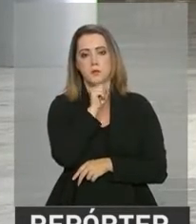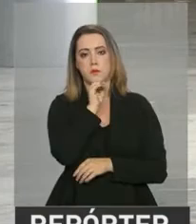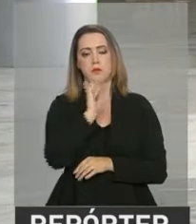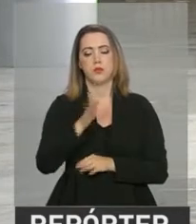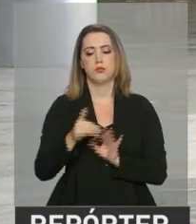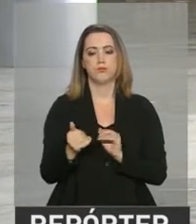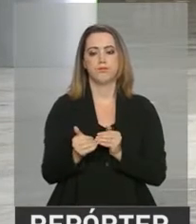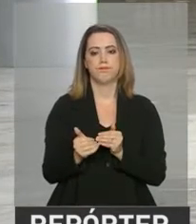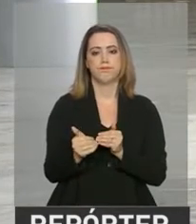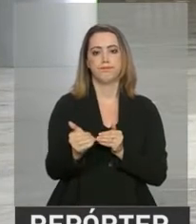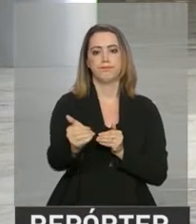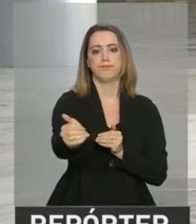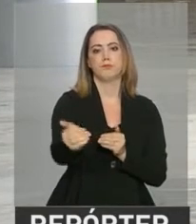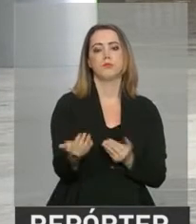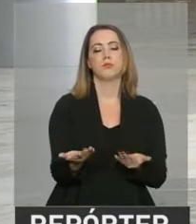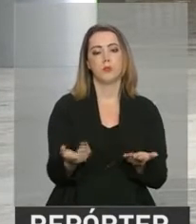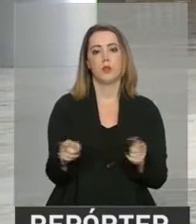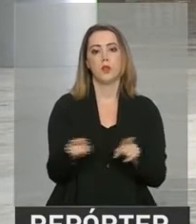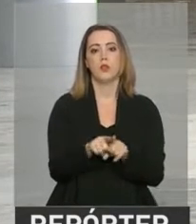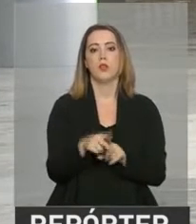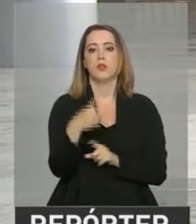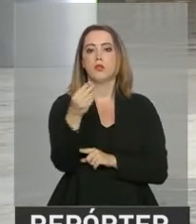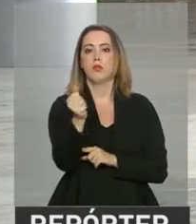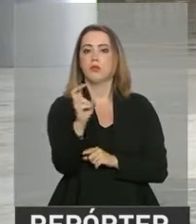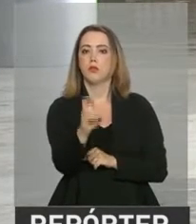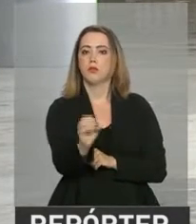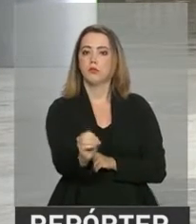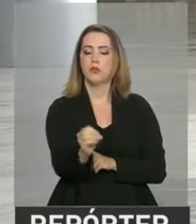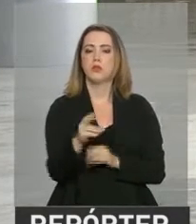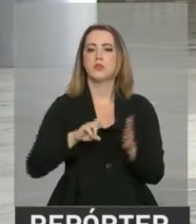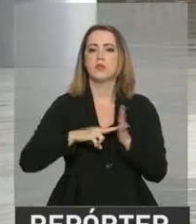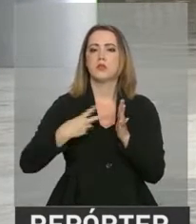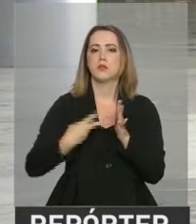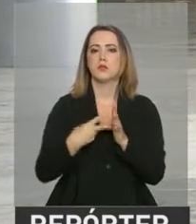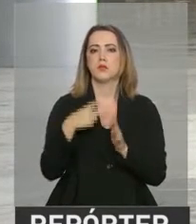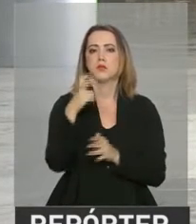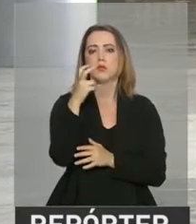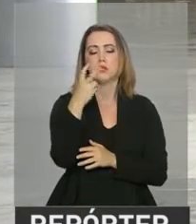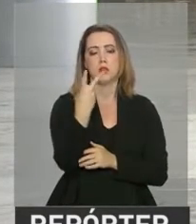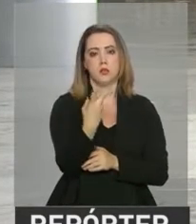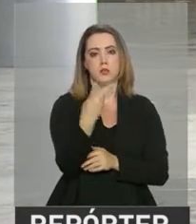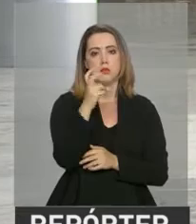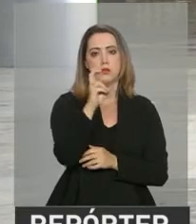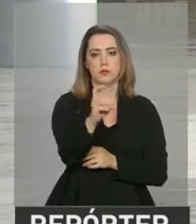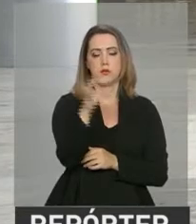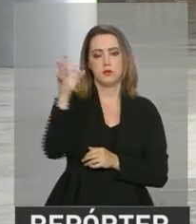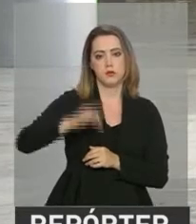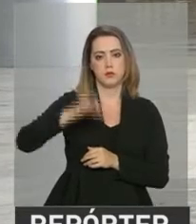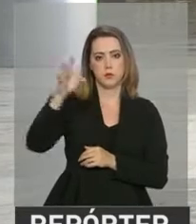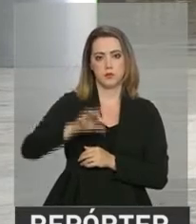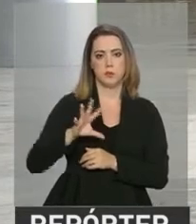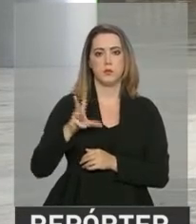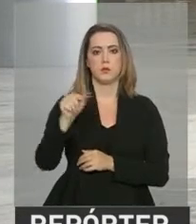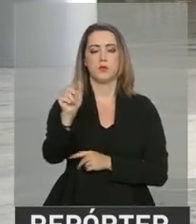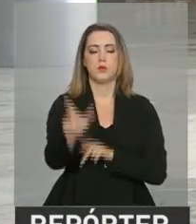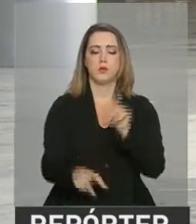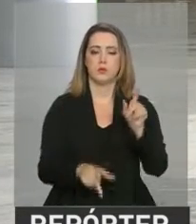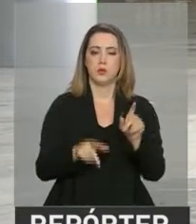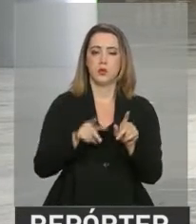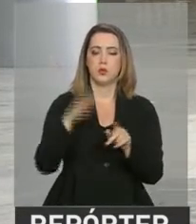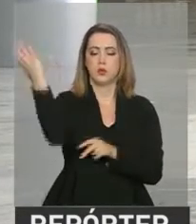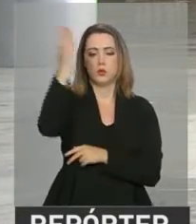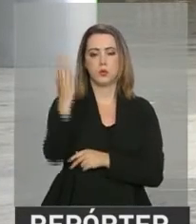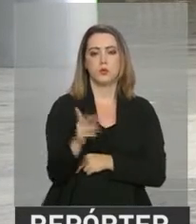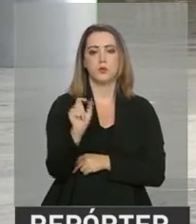o ibge em 2050 os idosos devem representar 25% da população brasileira além disso o